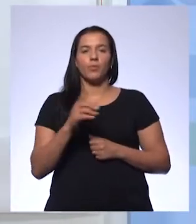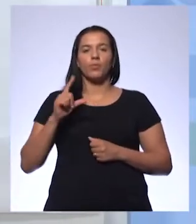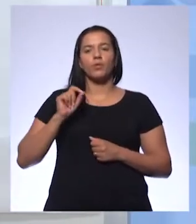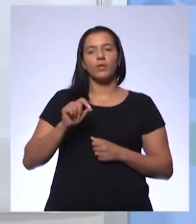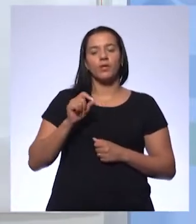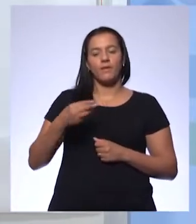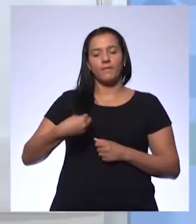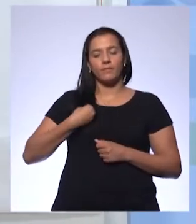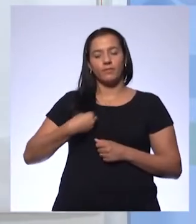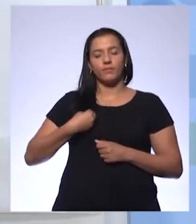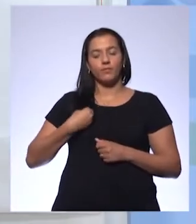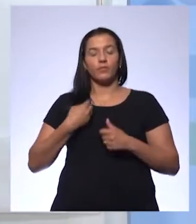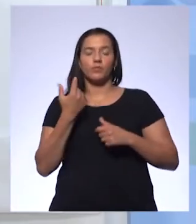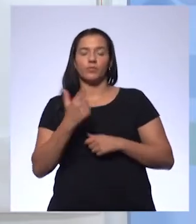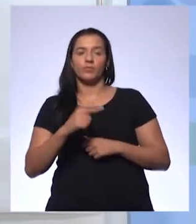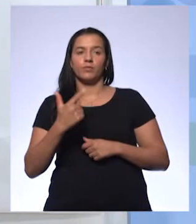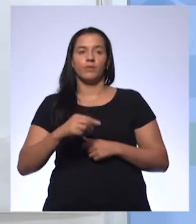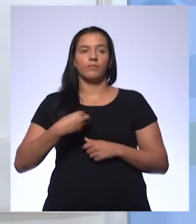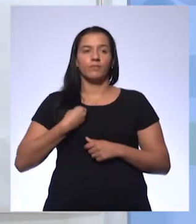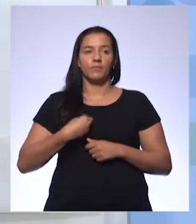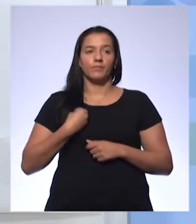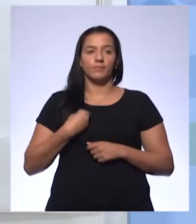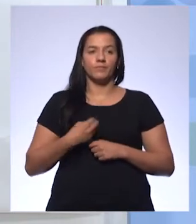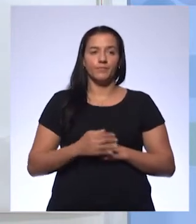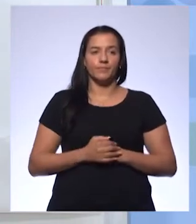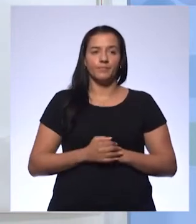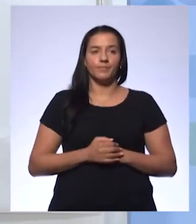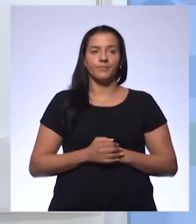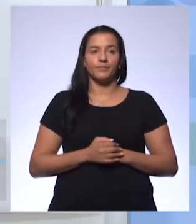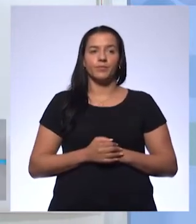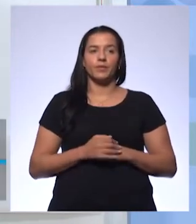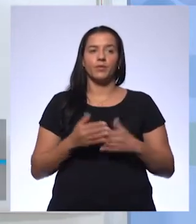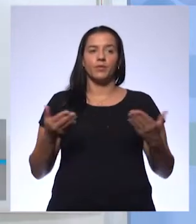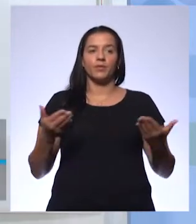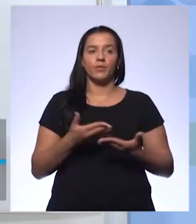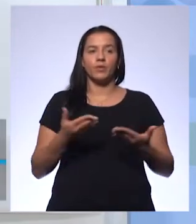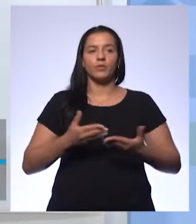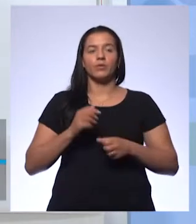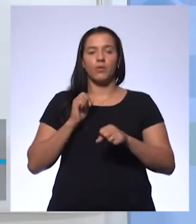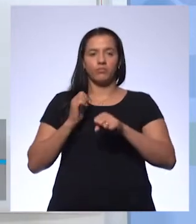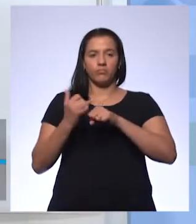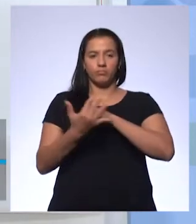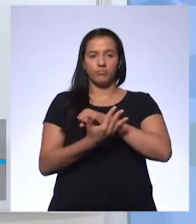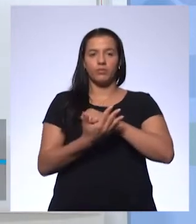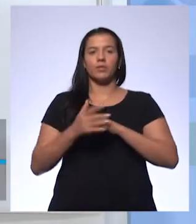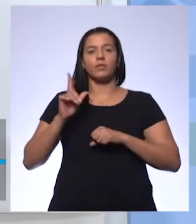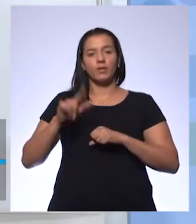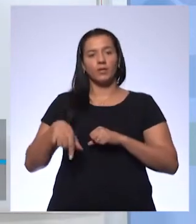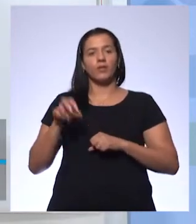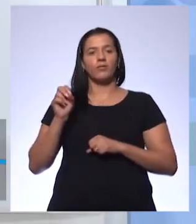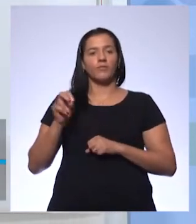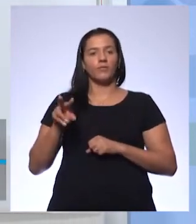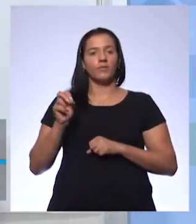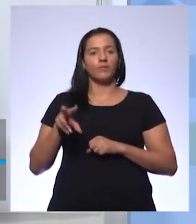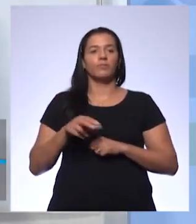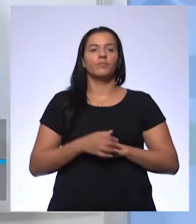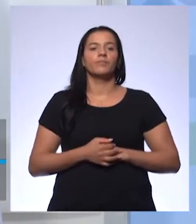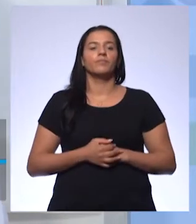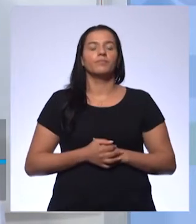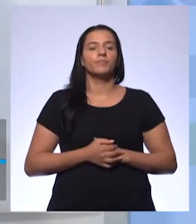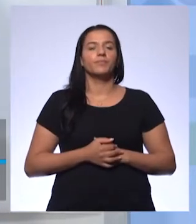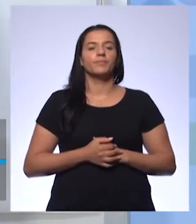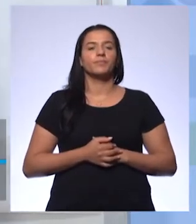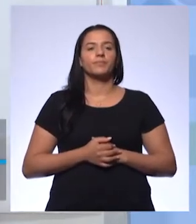vivo e o que não é vivo. Tá? E a gente está vivendo aí agora a pandemia do corona, que é um vírus. Né?